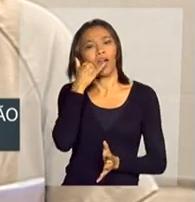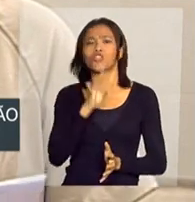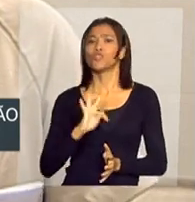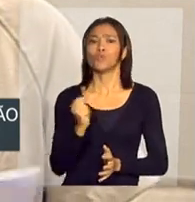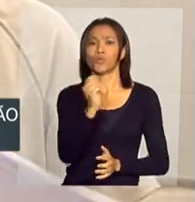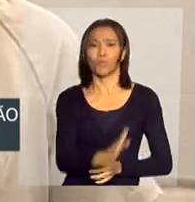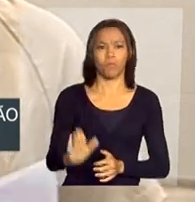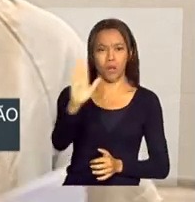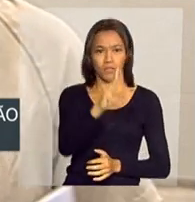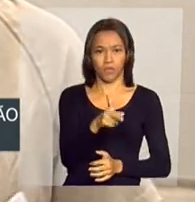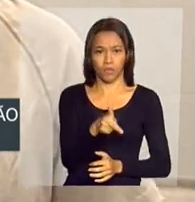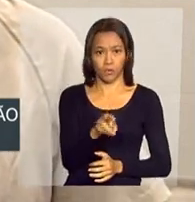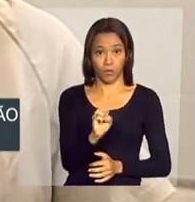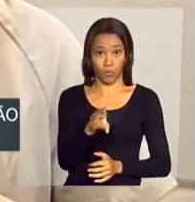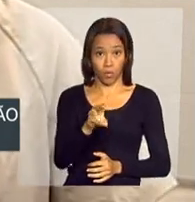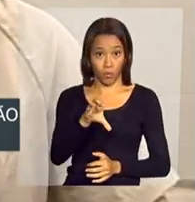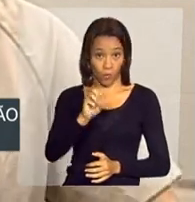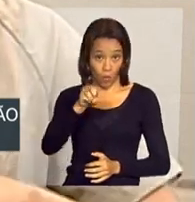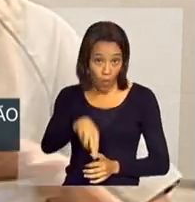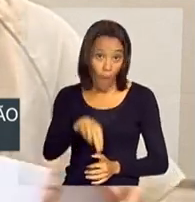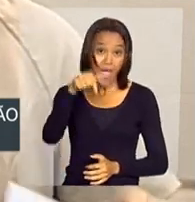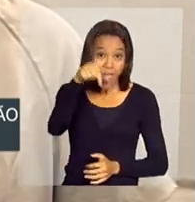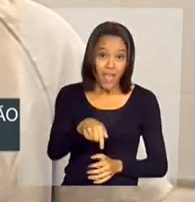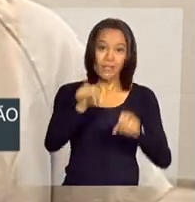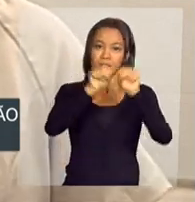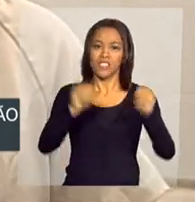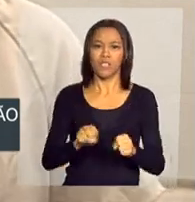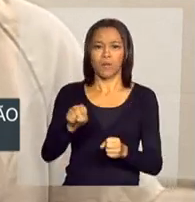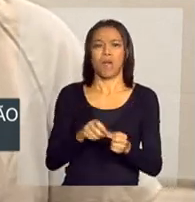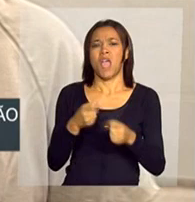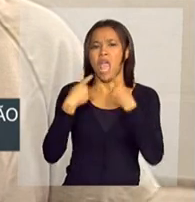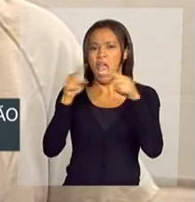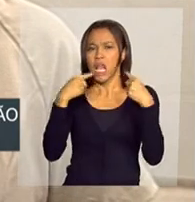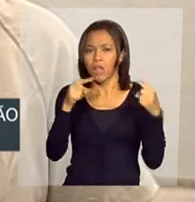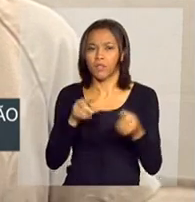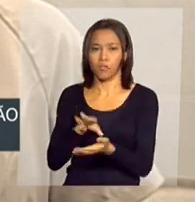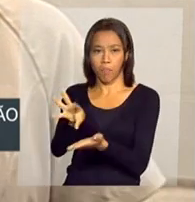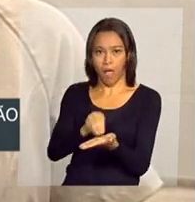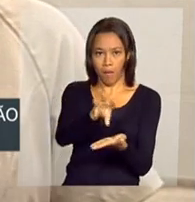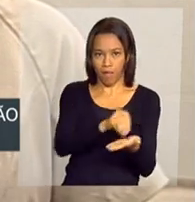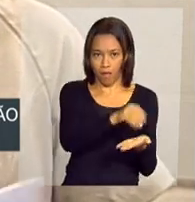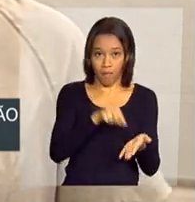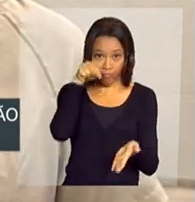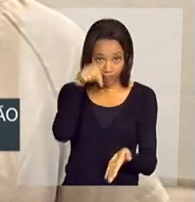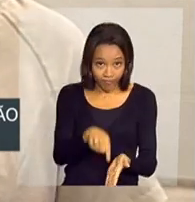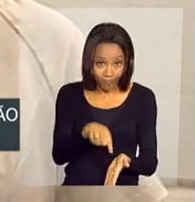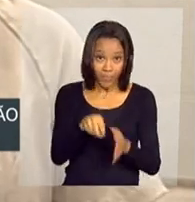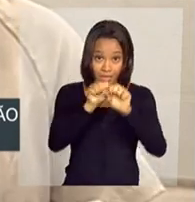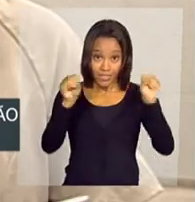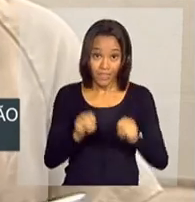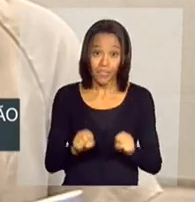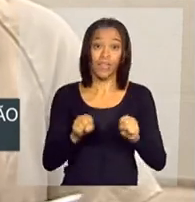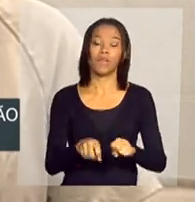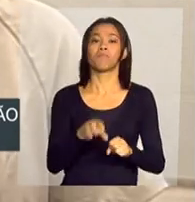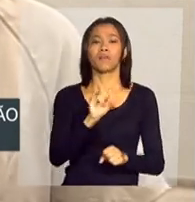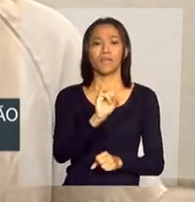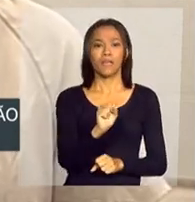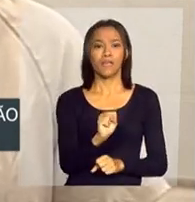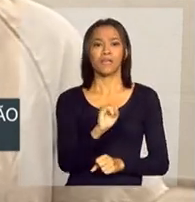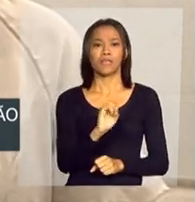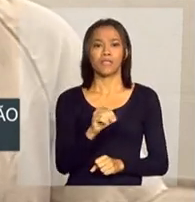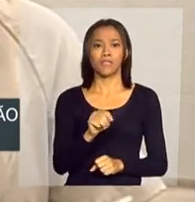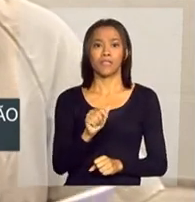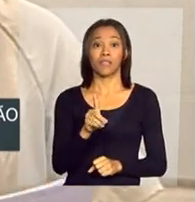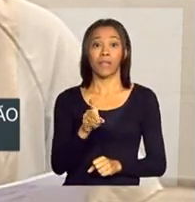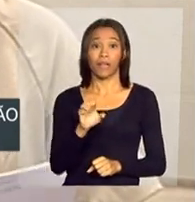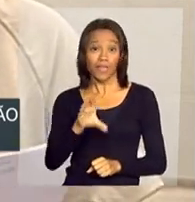país esse sistema que reúne as reclamações dos consumidores ele é é o sistema sindec e ele é